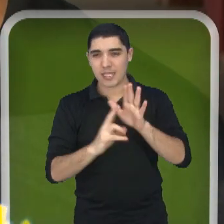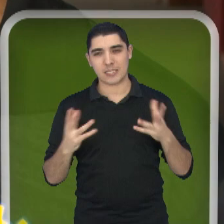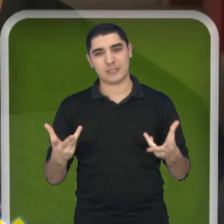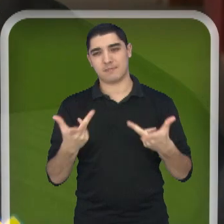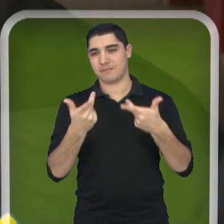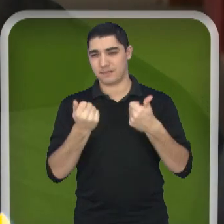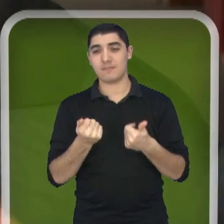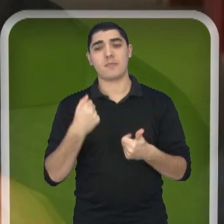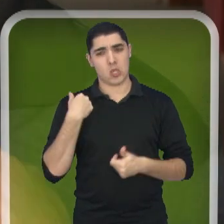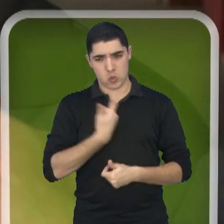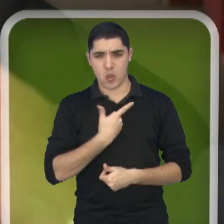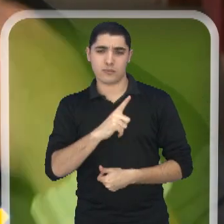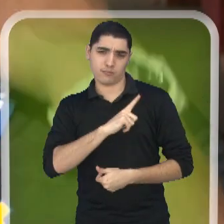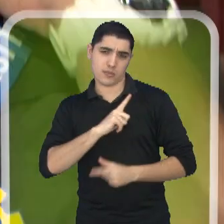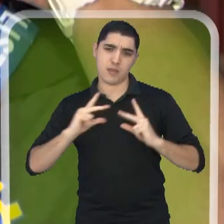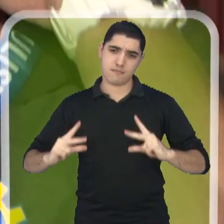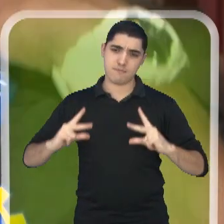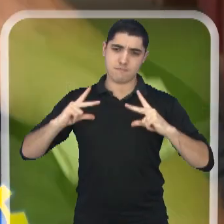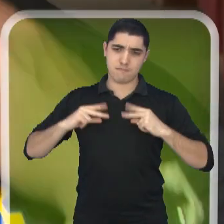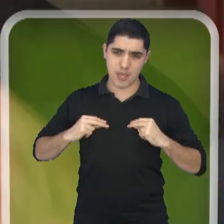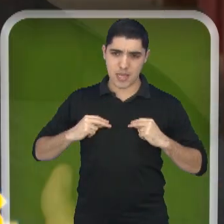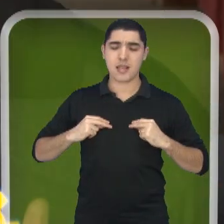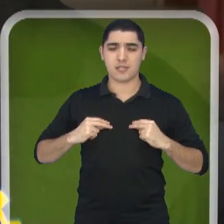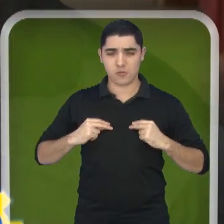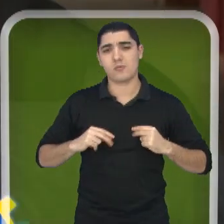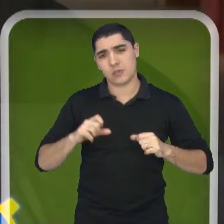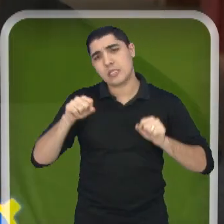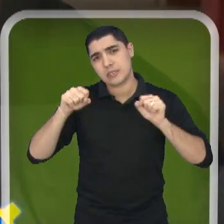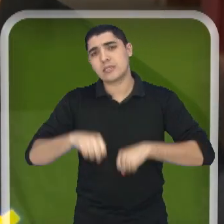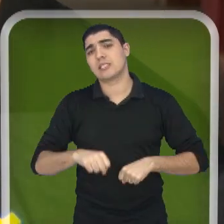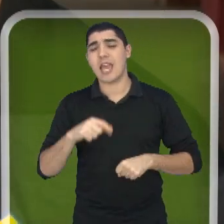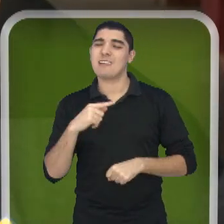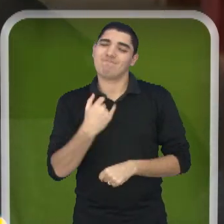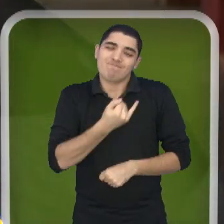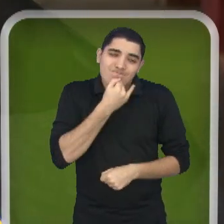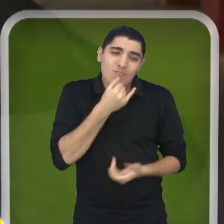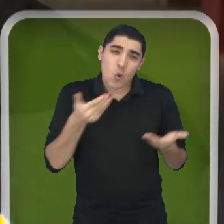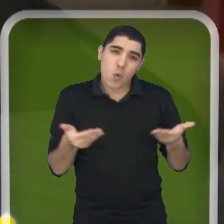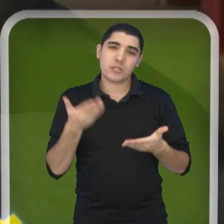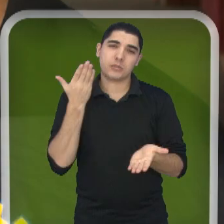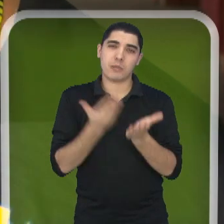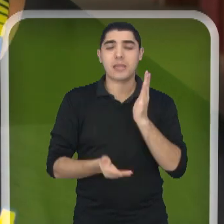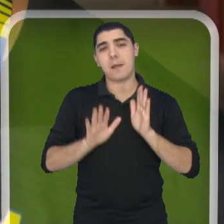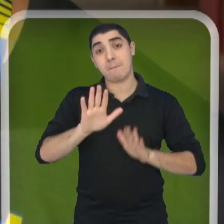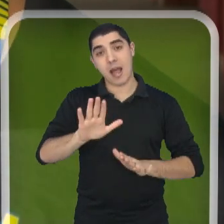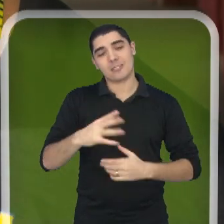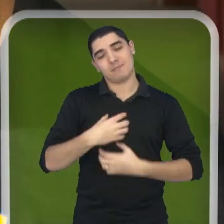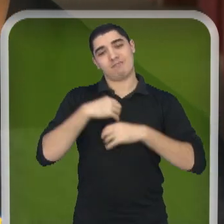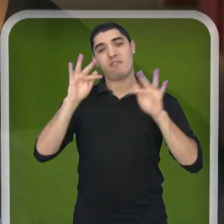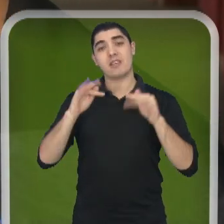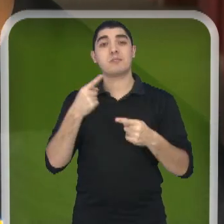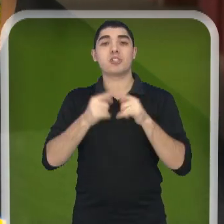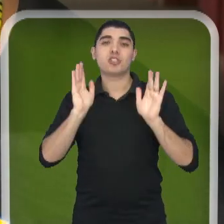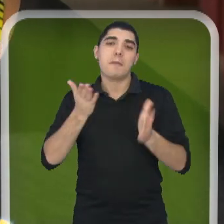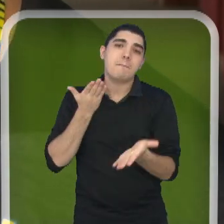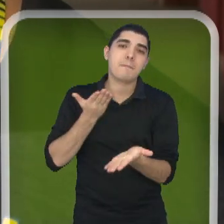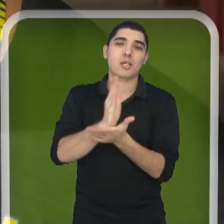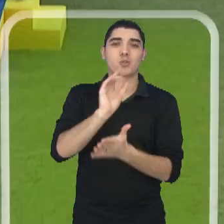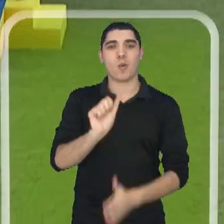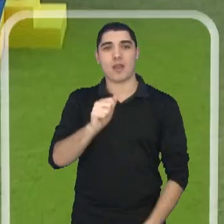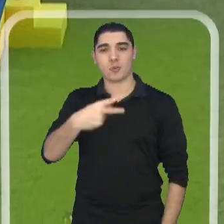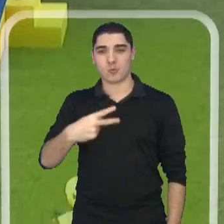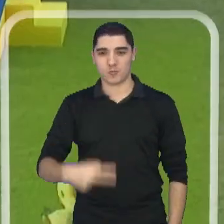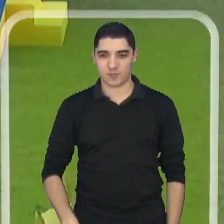tem nossos méritos, a gente tem que ficar triste pela derrota hoje, mas ficar muito feliz pela nossa construção, a nossa história